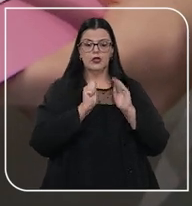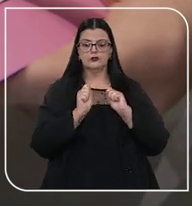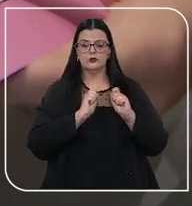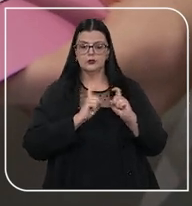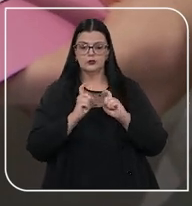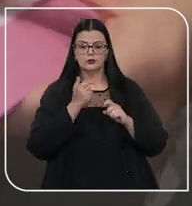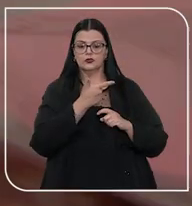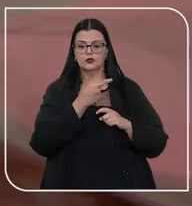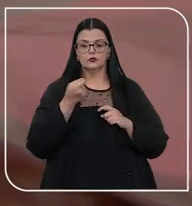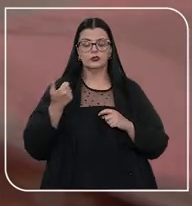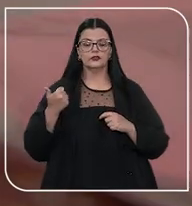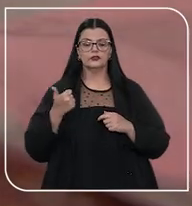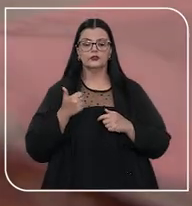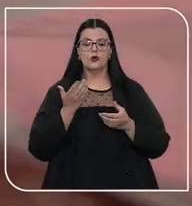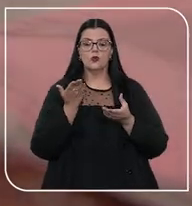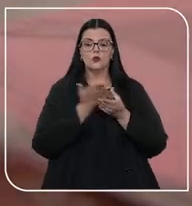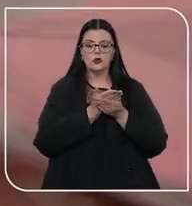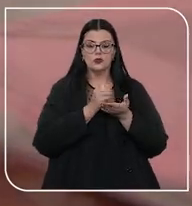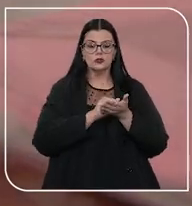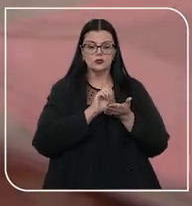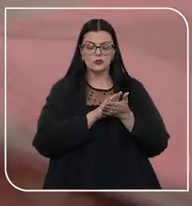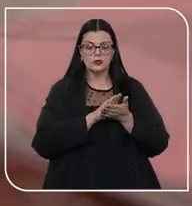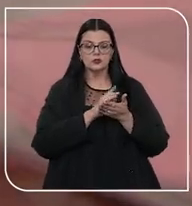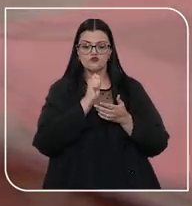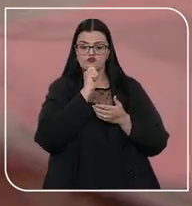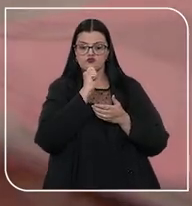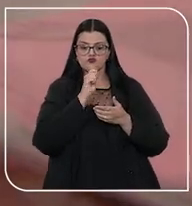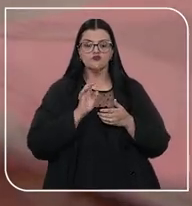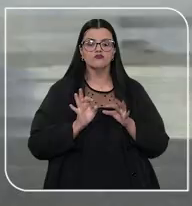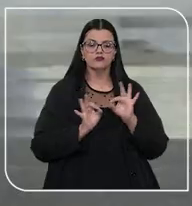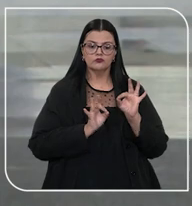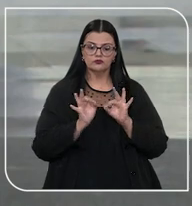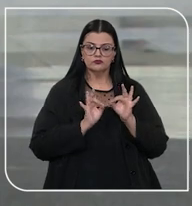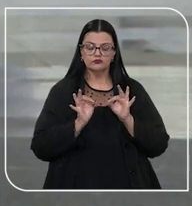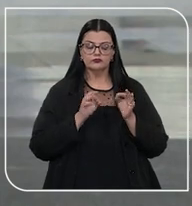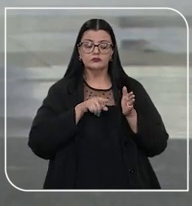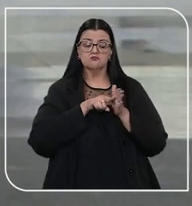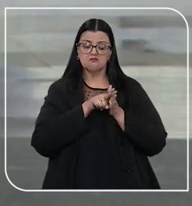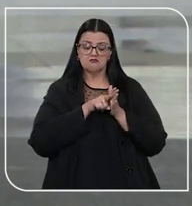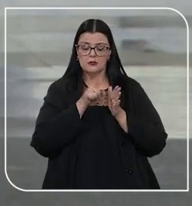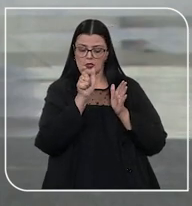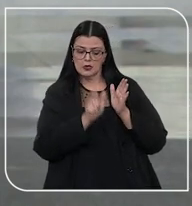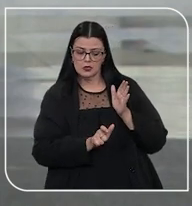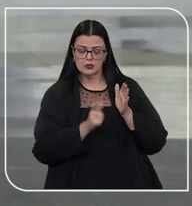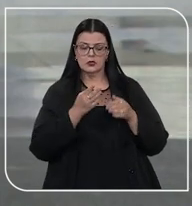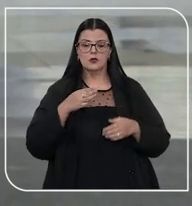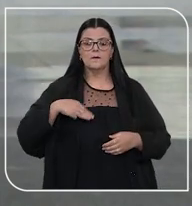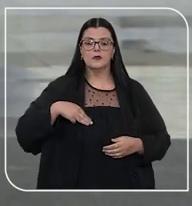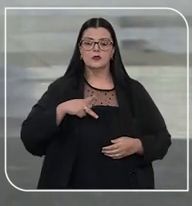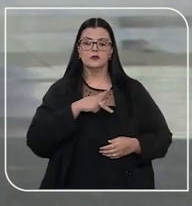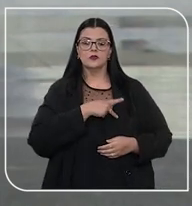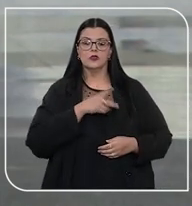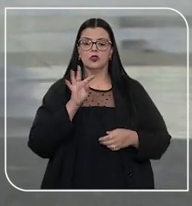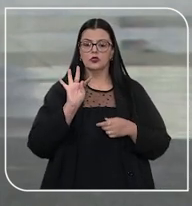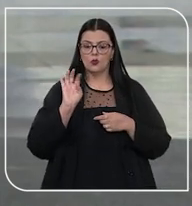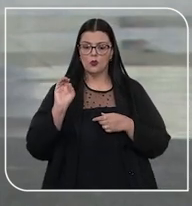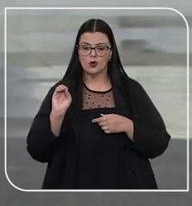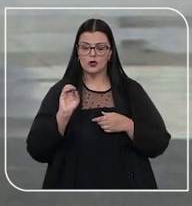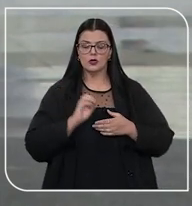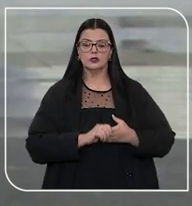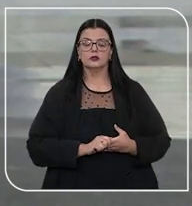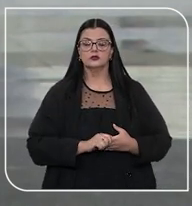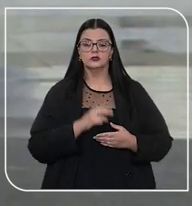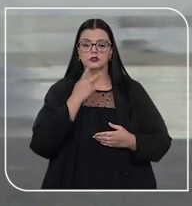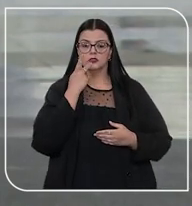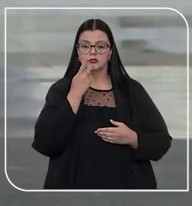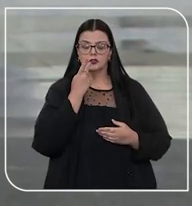ocorrida em 2021. Isso desde que o processo ainda esteja em andamento. No caso analisado, o Ministério Público do Tocantins